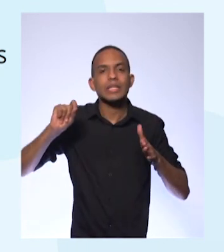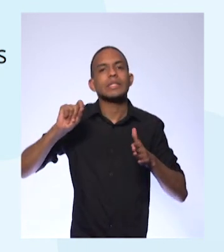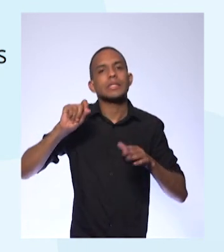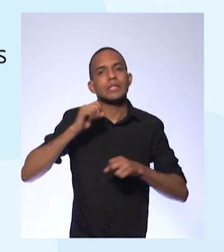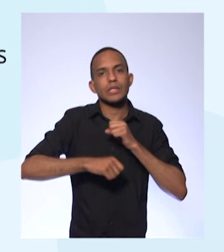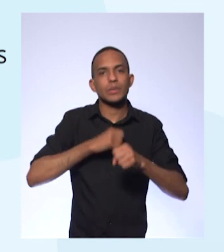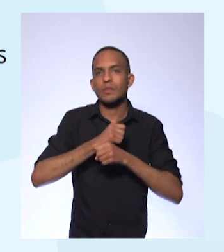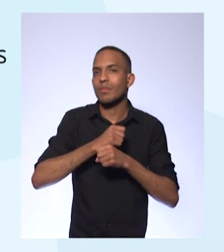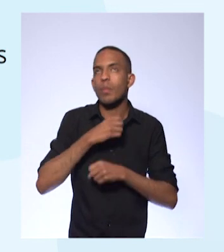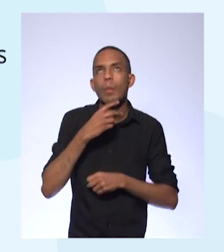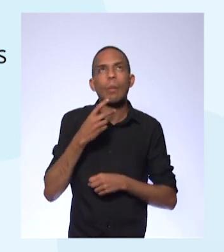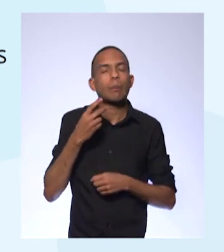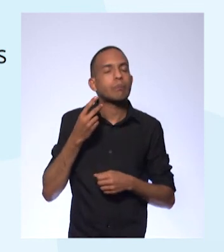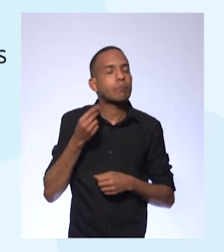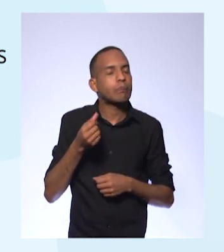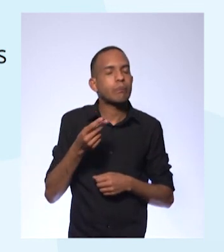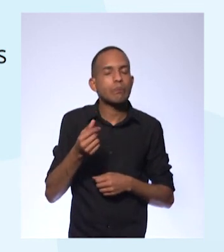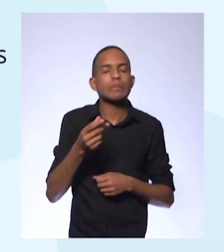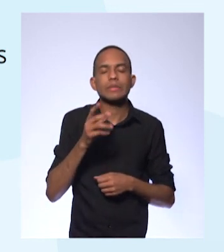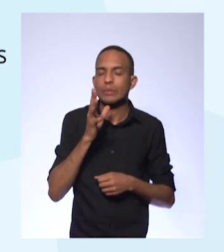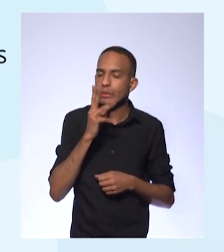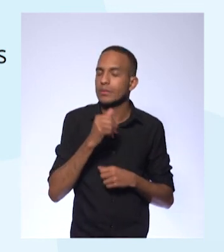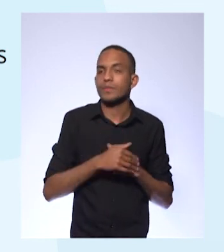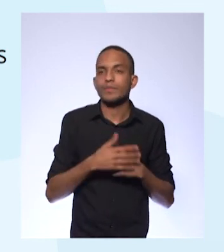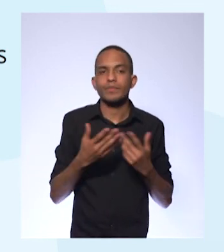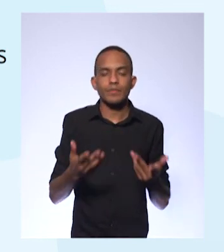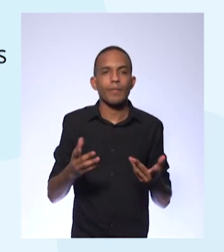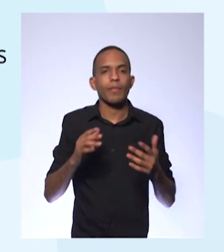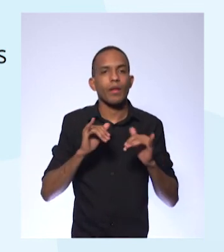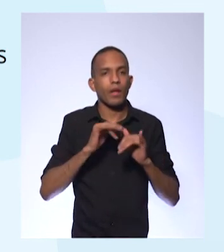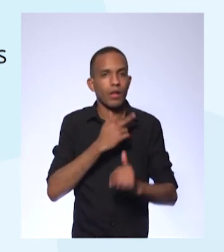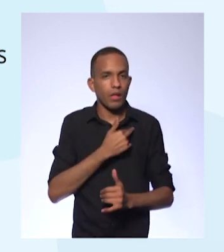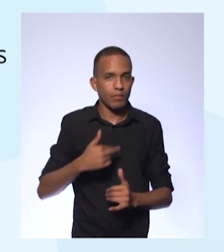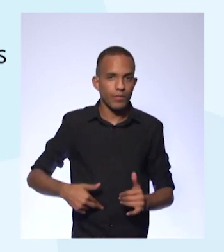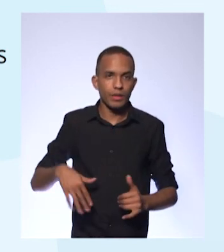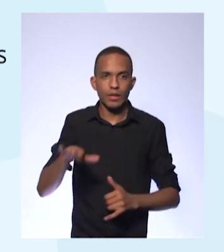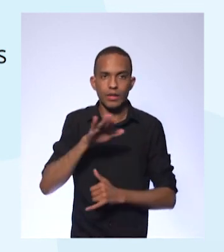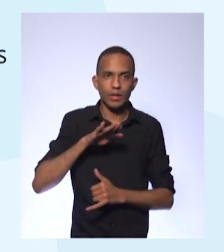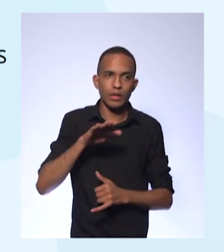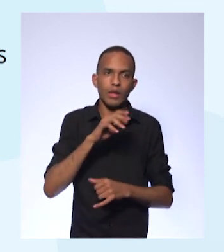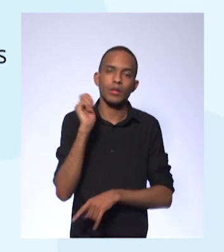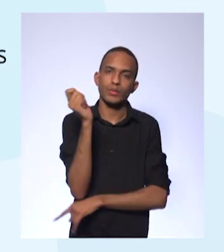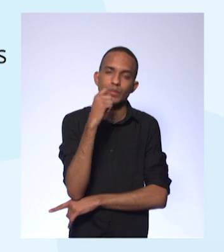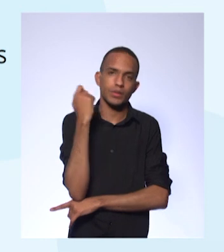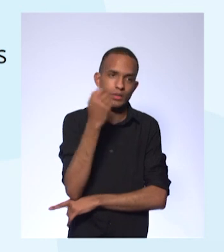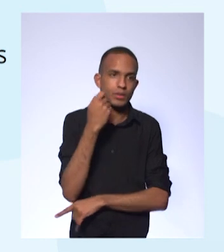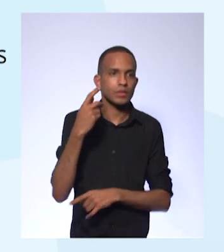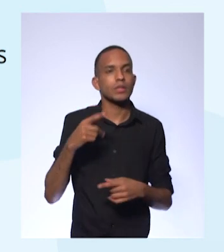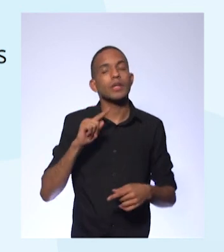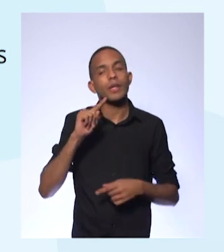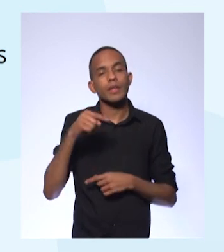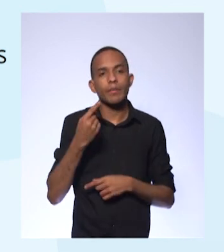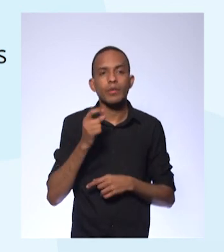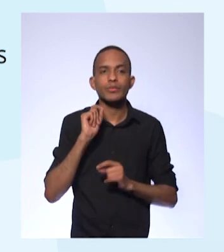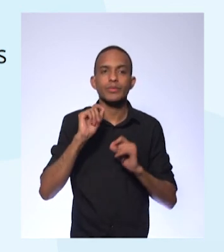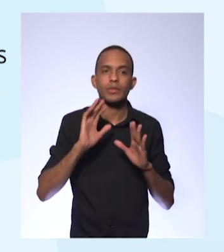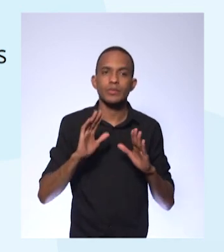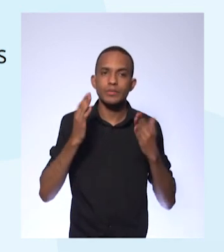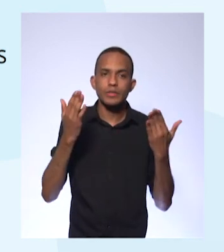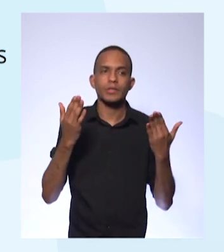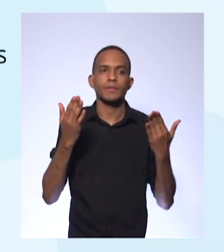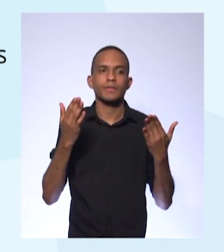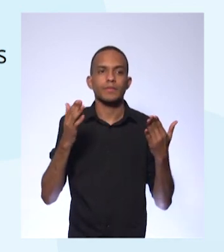lembrada, durou muito tempo. Ele proclama, então, a República Rio-Grandense. Aí, na sequência,